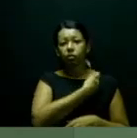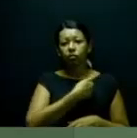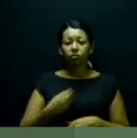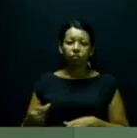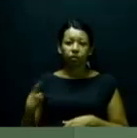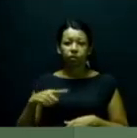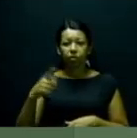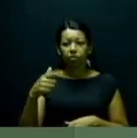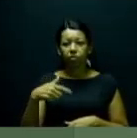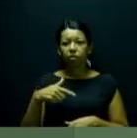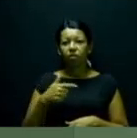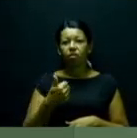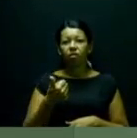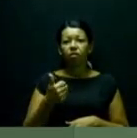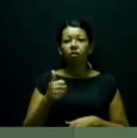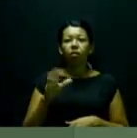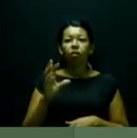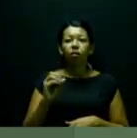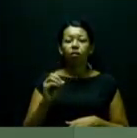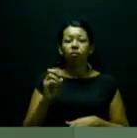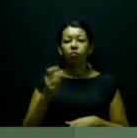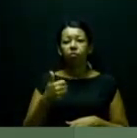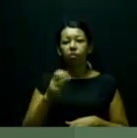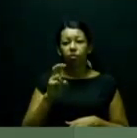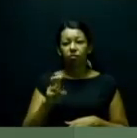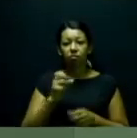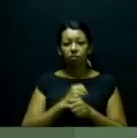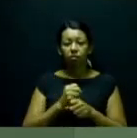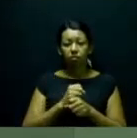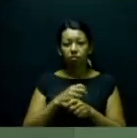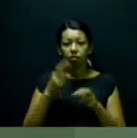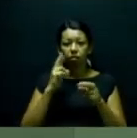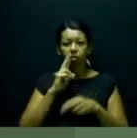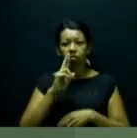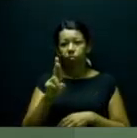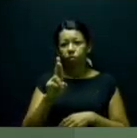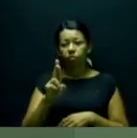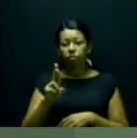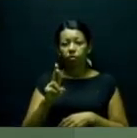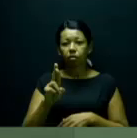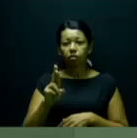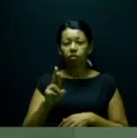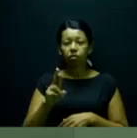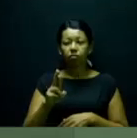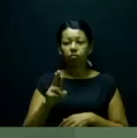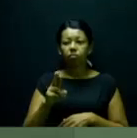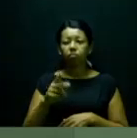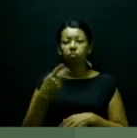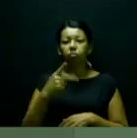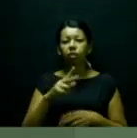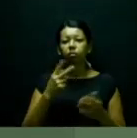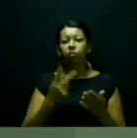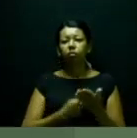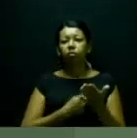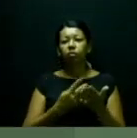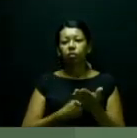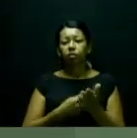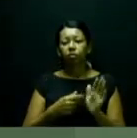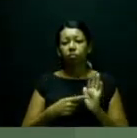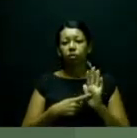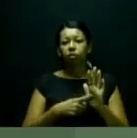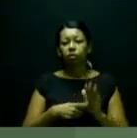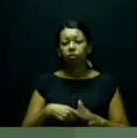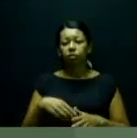anos, esse governo estará respondendo na justiça por todas as mazelas. Inclusive representação, né, no conservatório, vereador